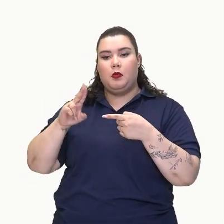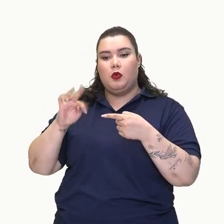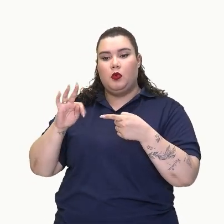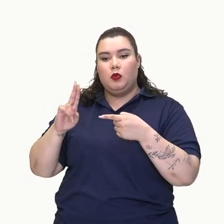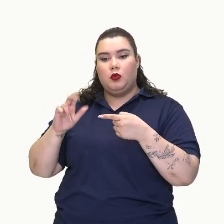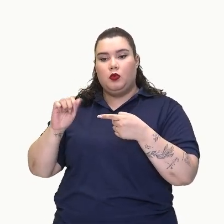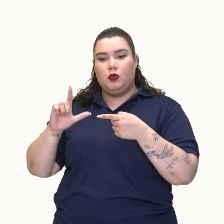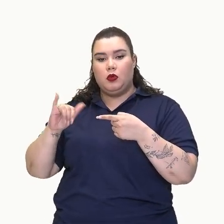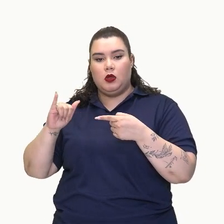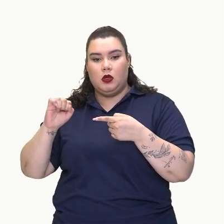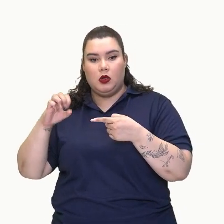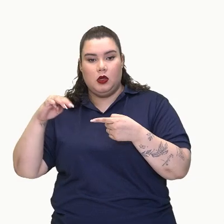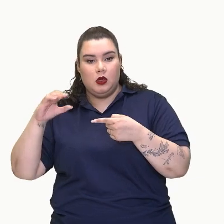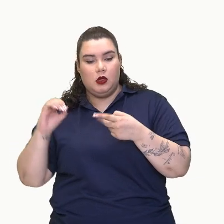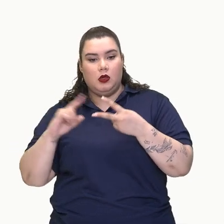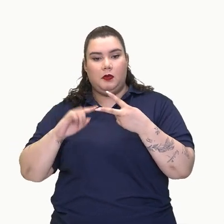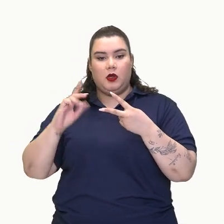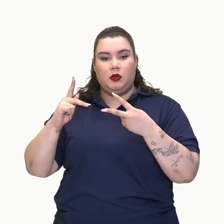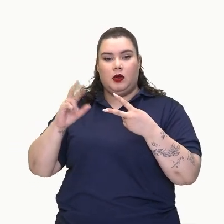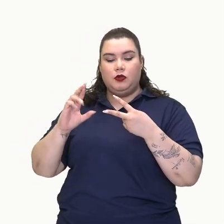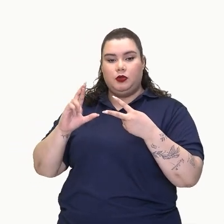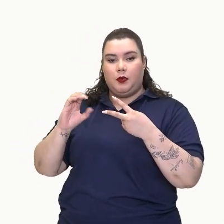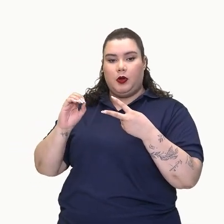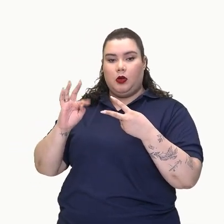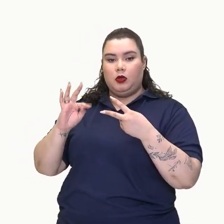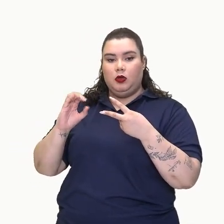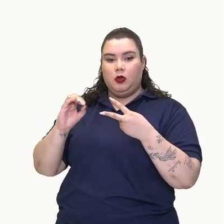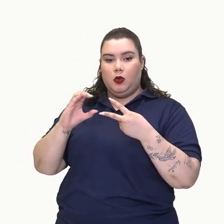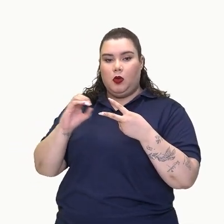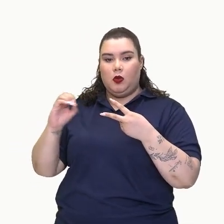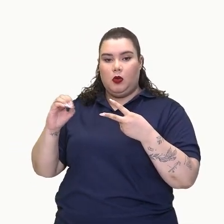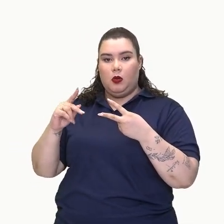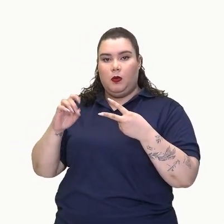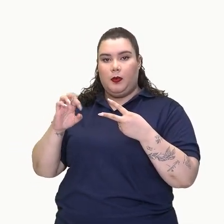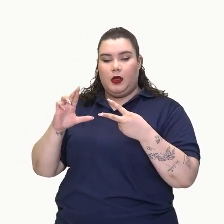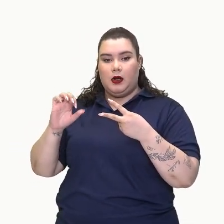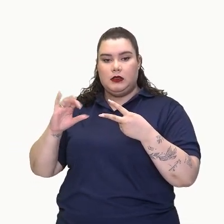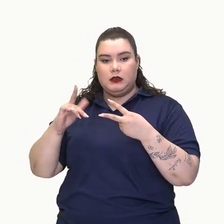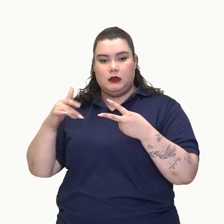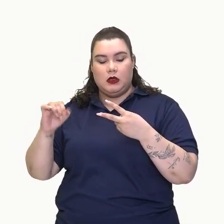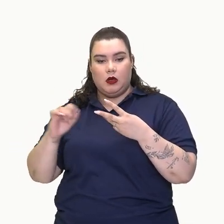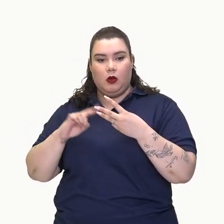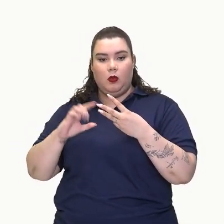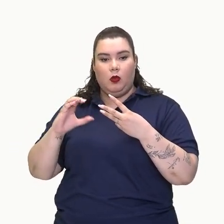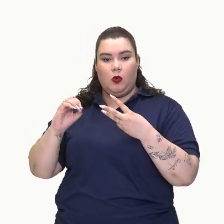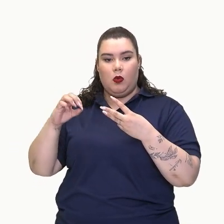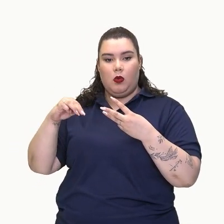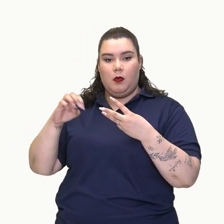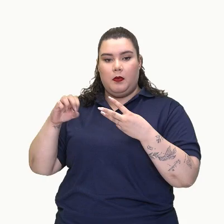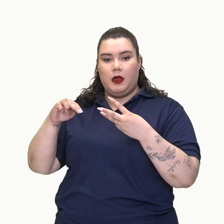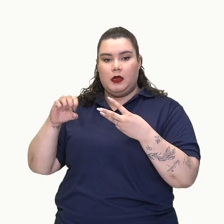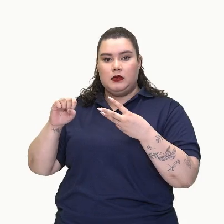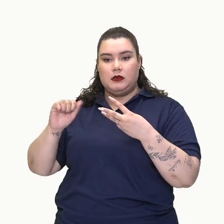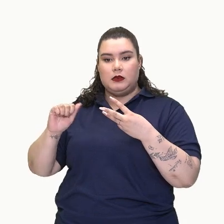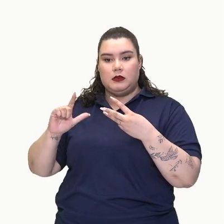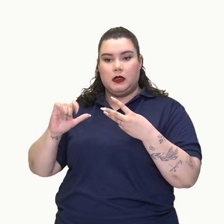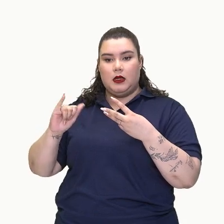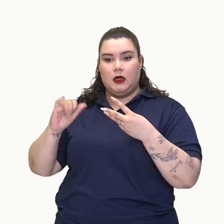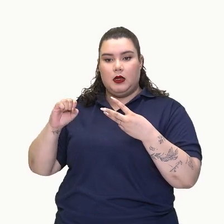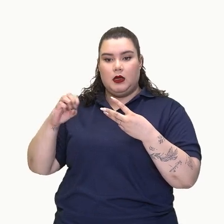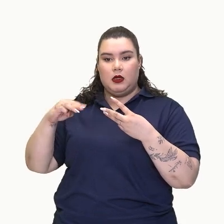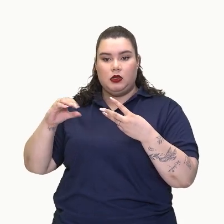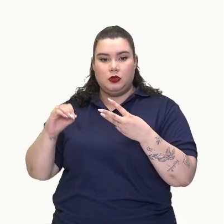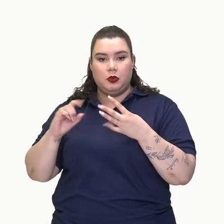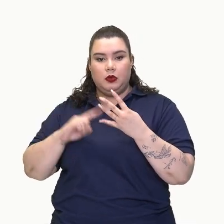a protocooperação, o comensalismo e o inquilinismo, tá? São os tipos de relações que a gente